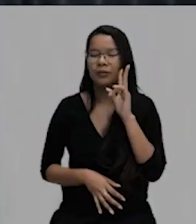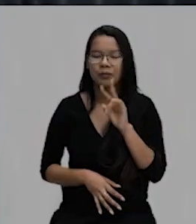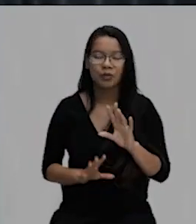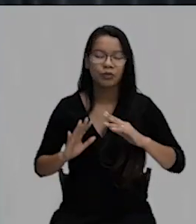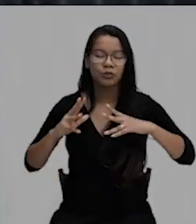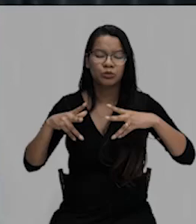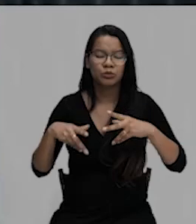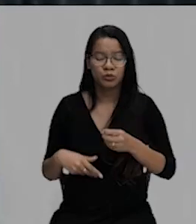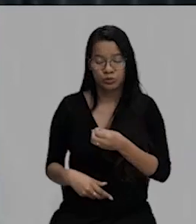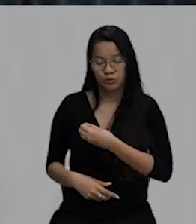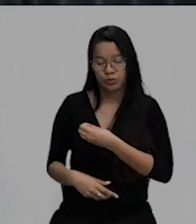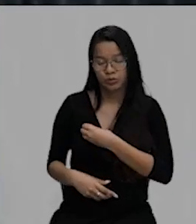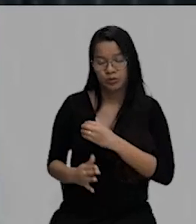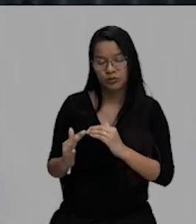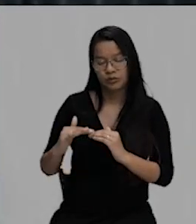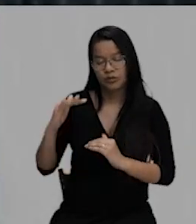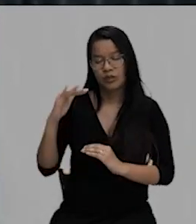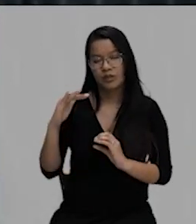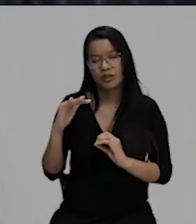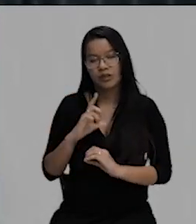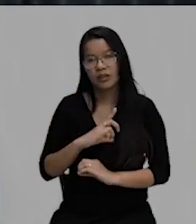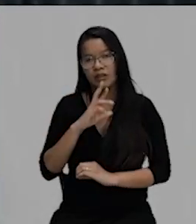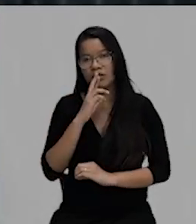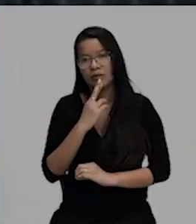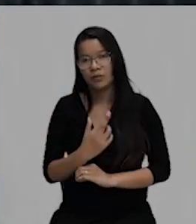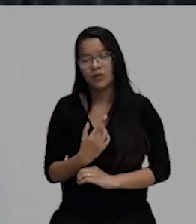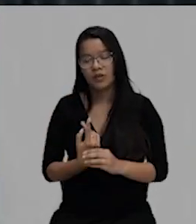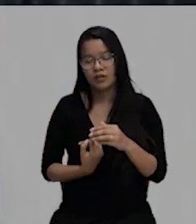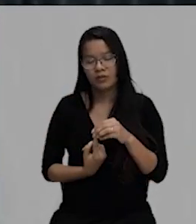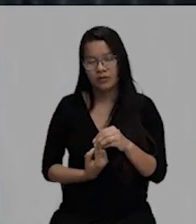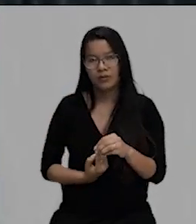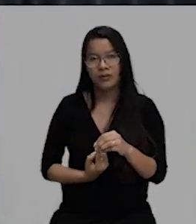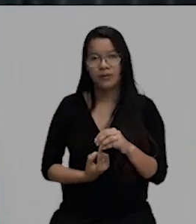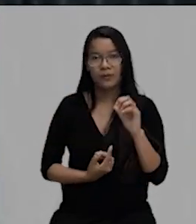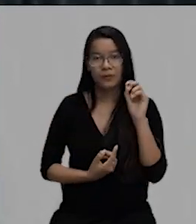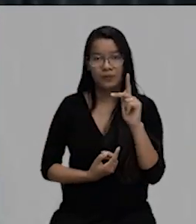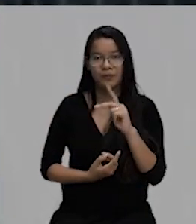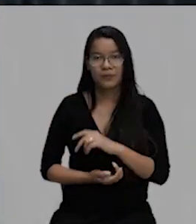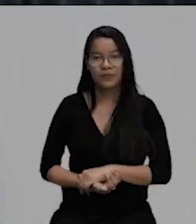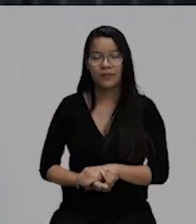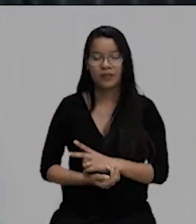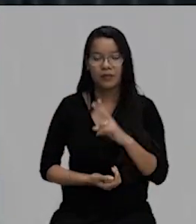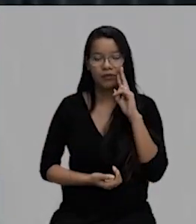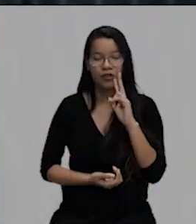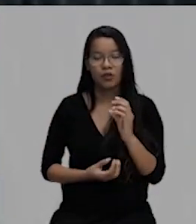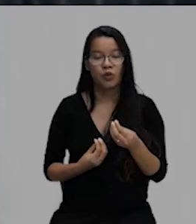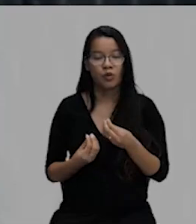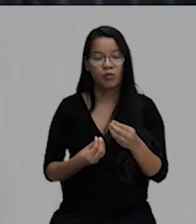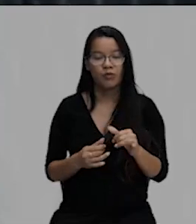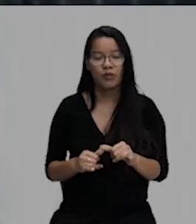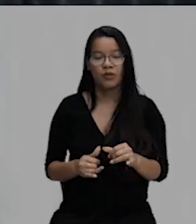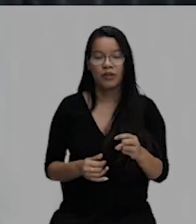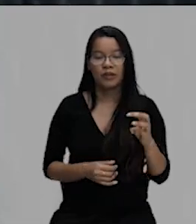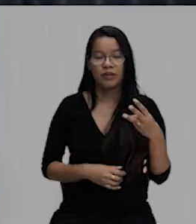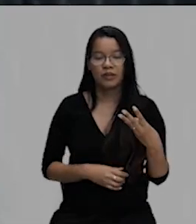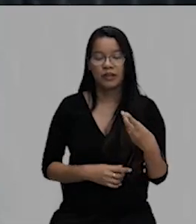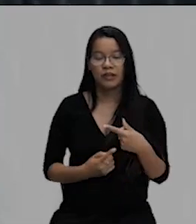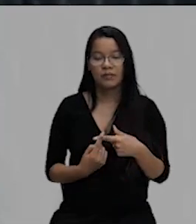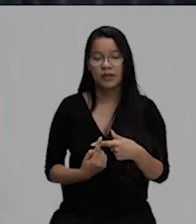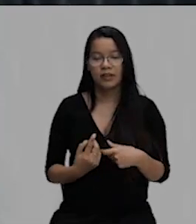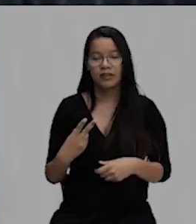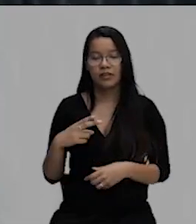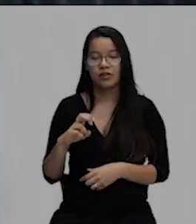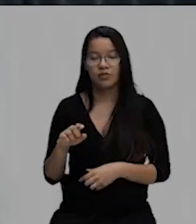número elevado a 0 tem como resposta a unidade, beleza? Então, olha como ficou. 3